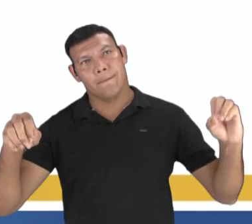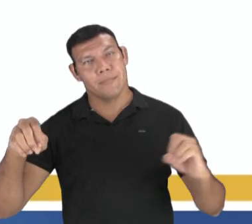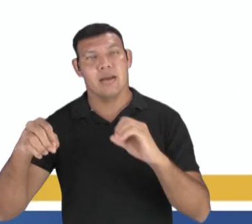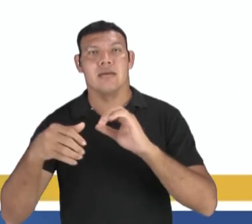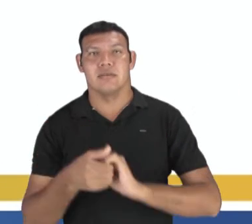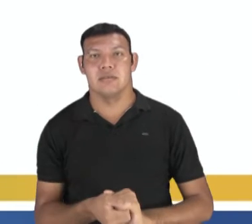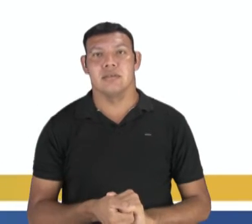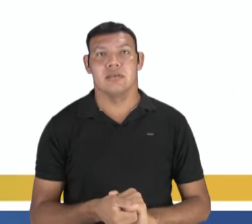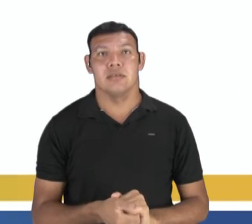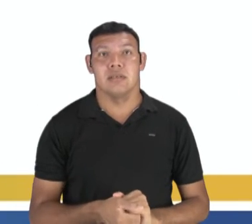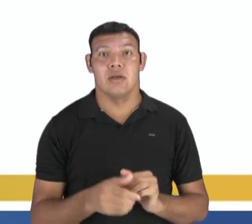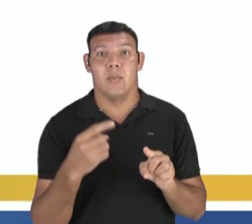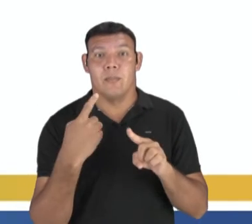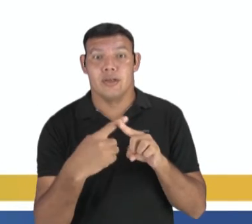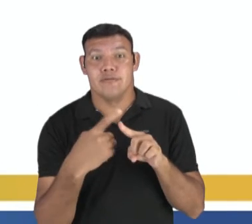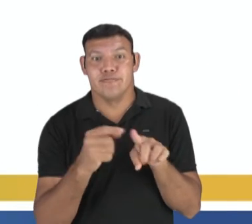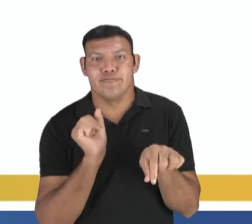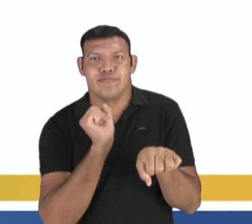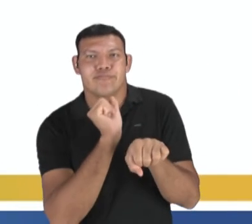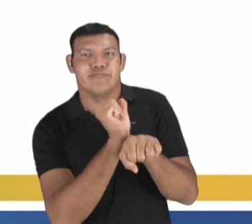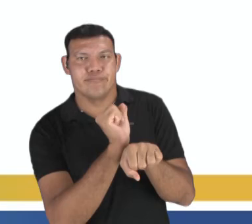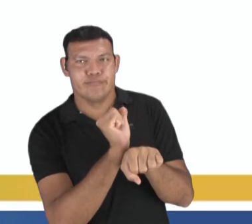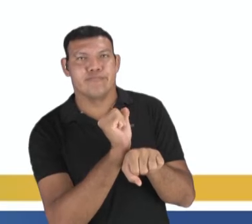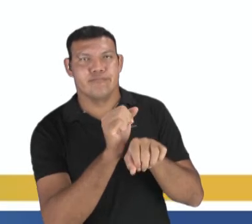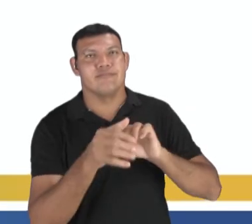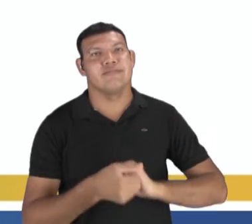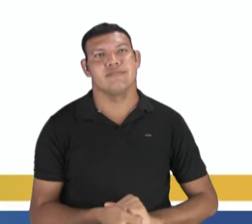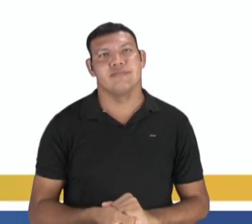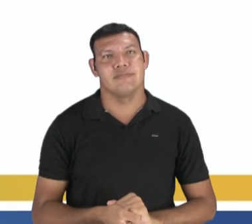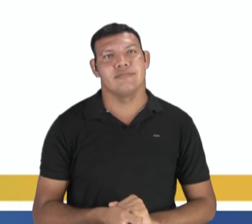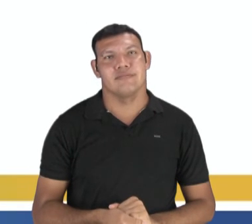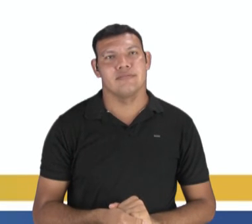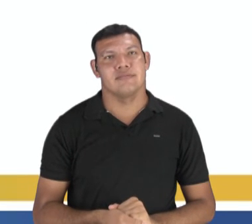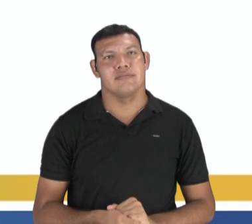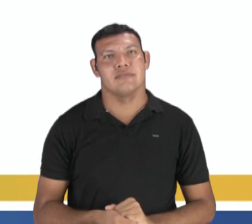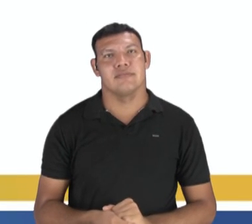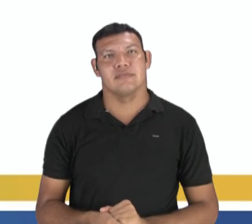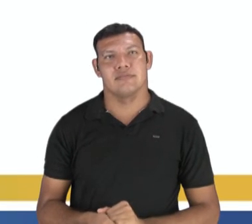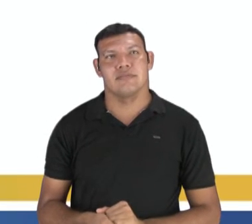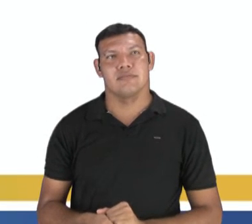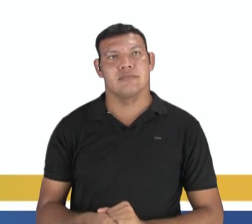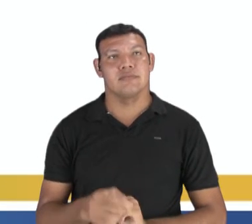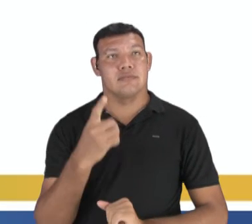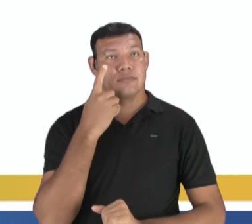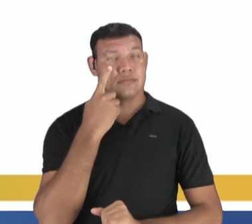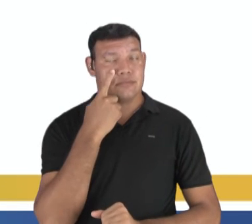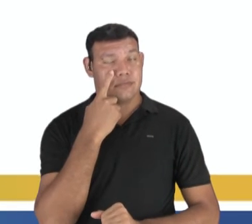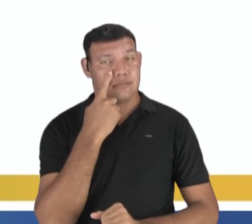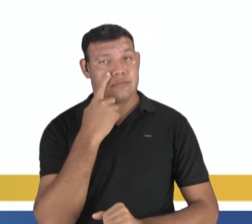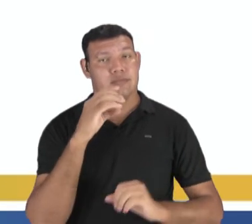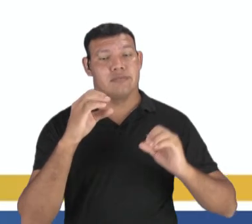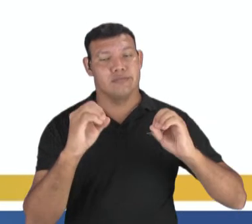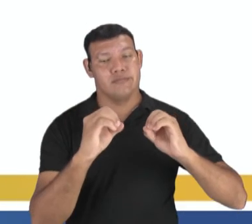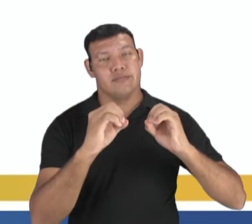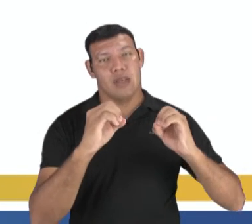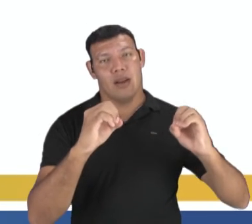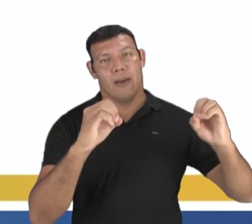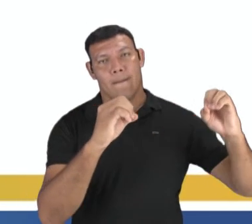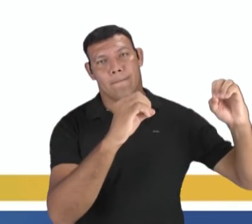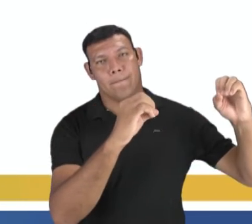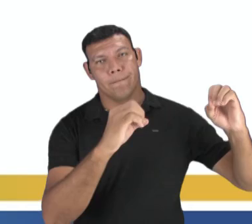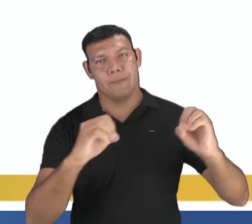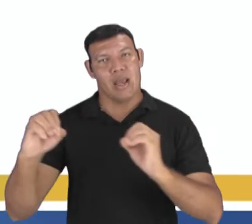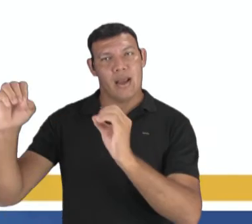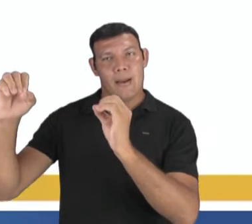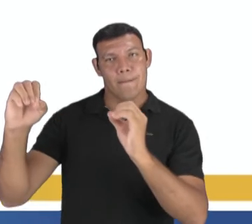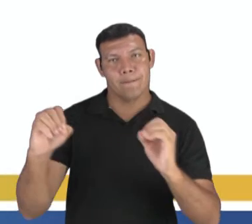esferas, que inicialmente estavam paradas. Está aqui a figura, tá? O movimento dos pêndulos após